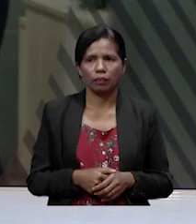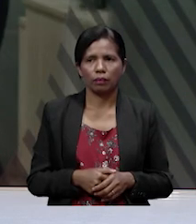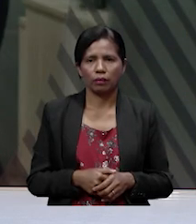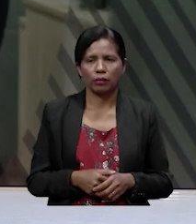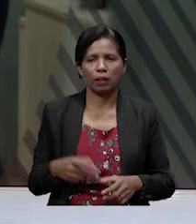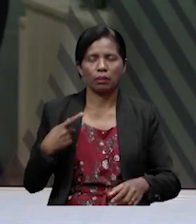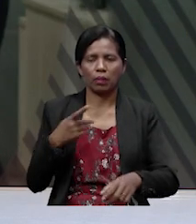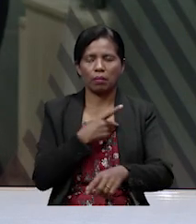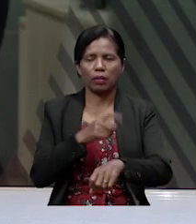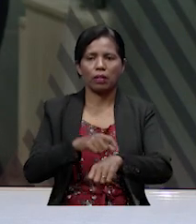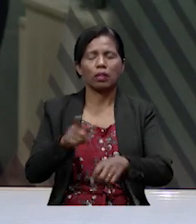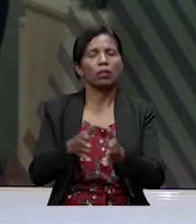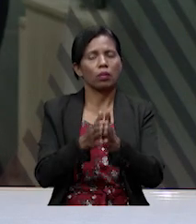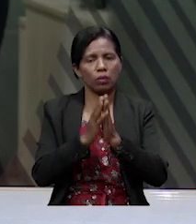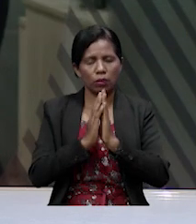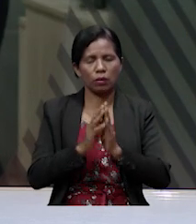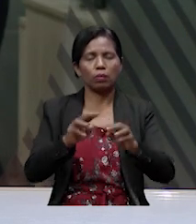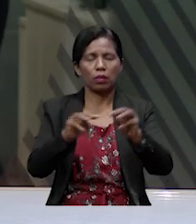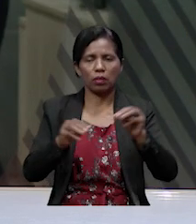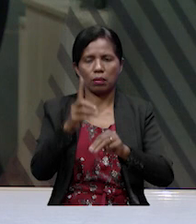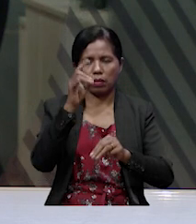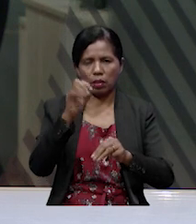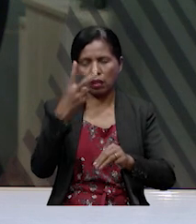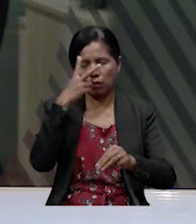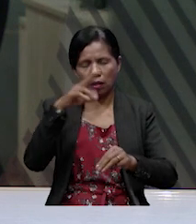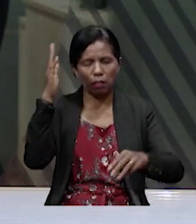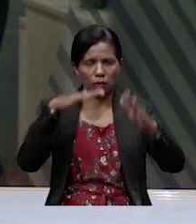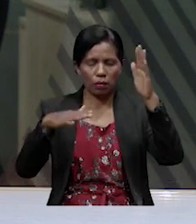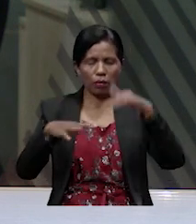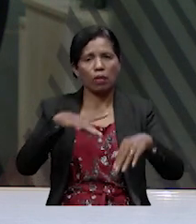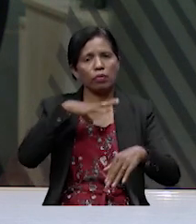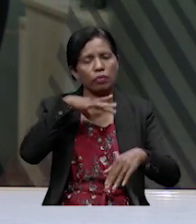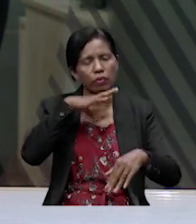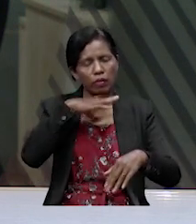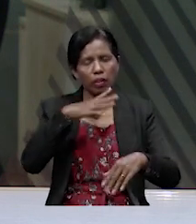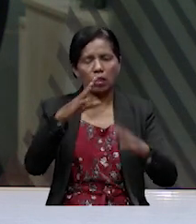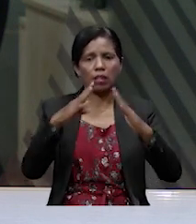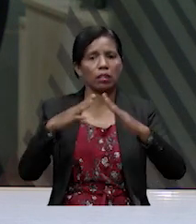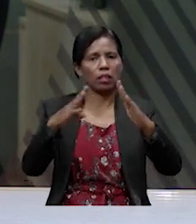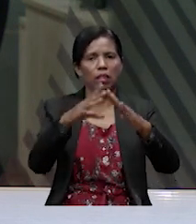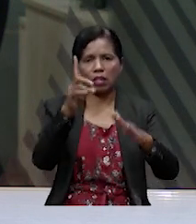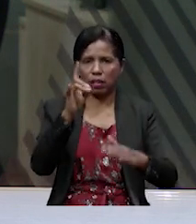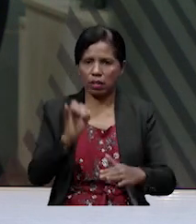Parlemento Nasional husu autoridade município dele atuhare problema lixo iha cidade dele.